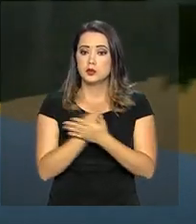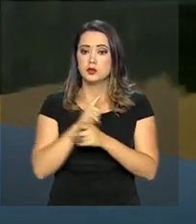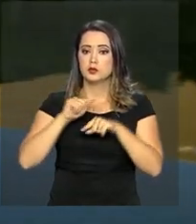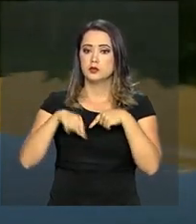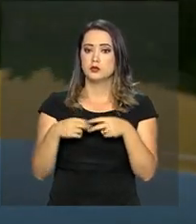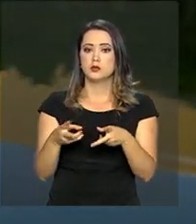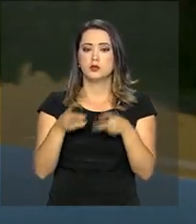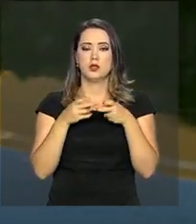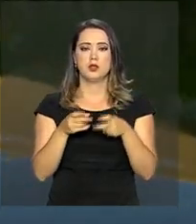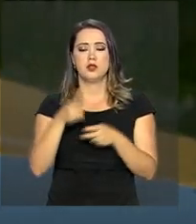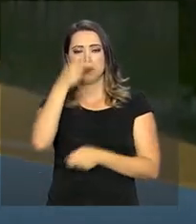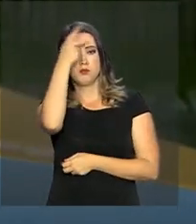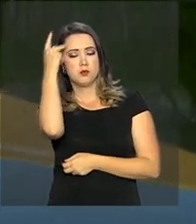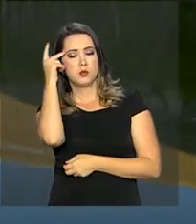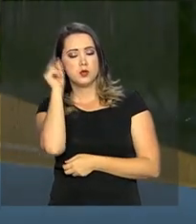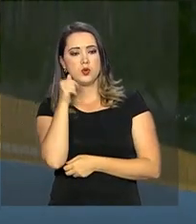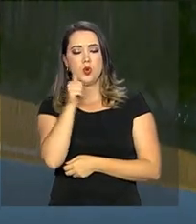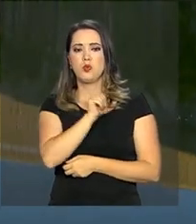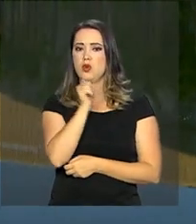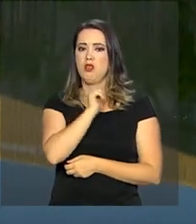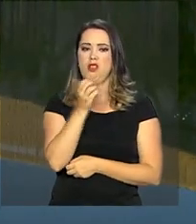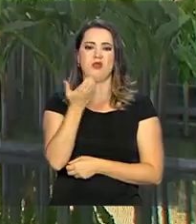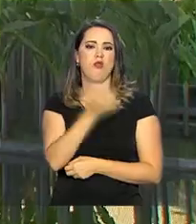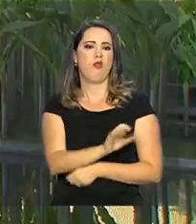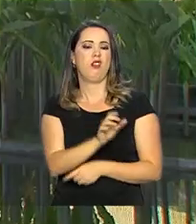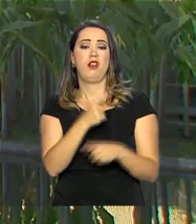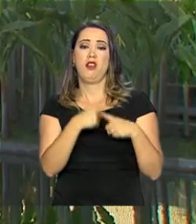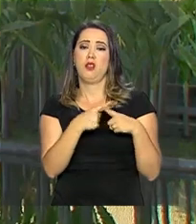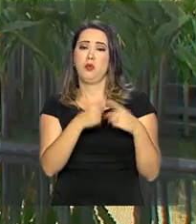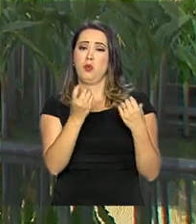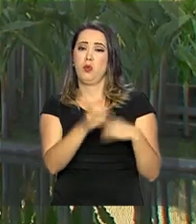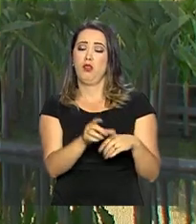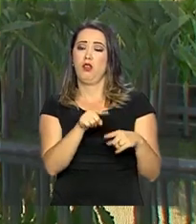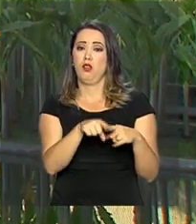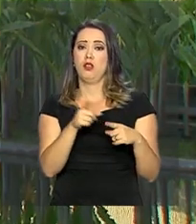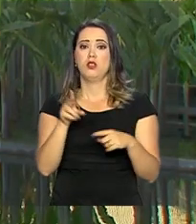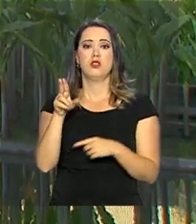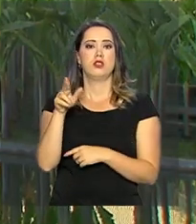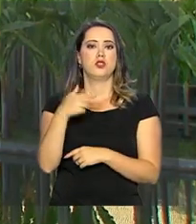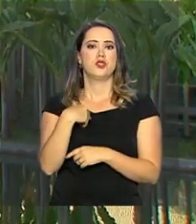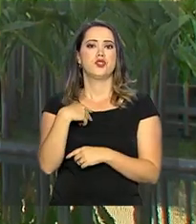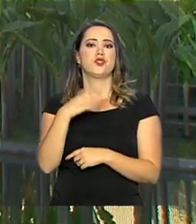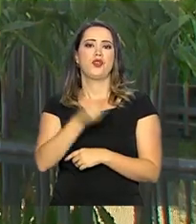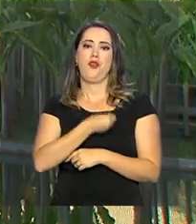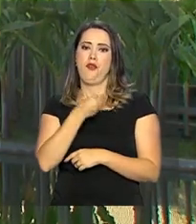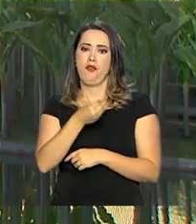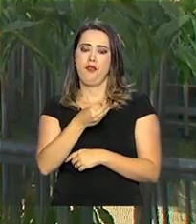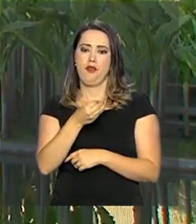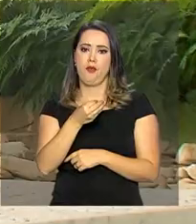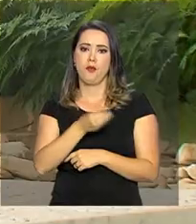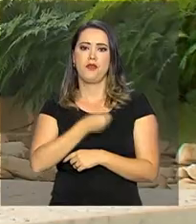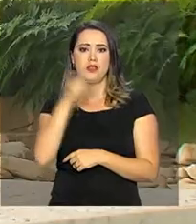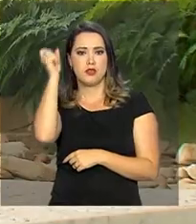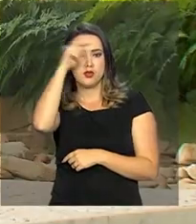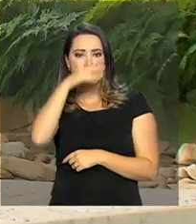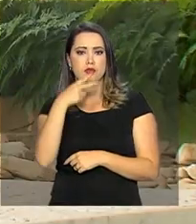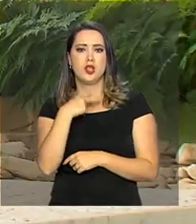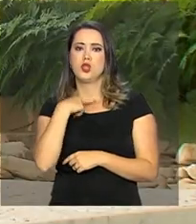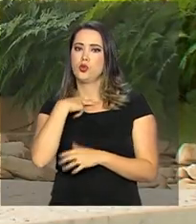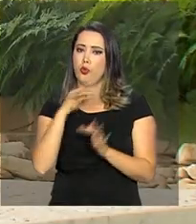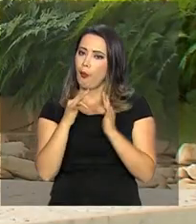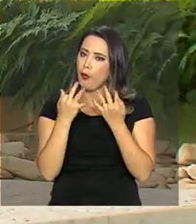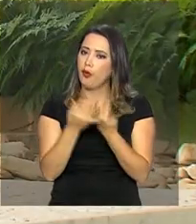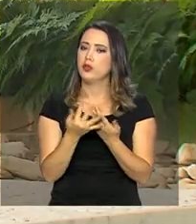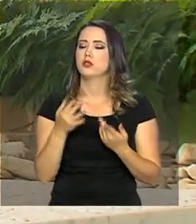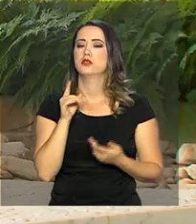são desestimulados a prestar o concurso por preconceito um deles é de que não é uma vida para a formação de família adriana